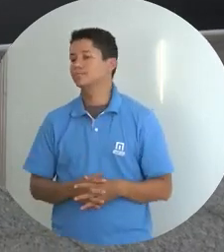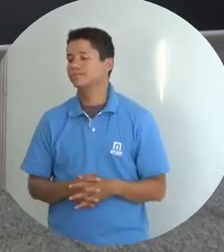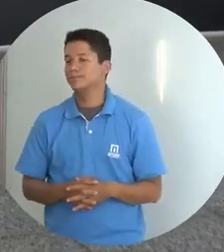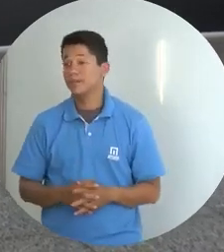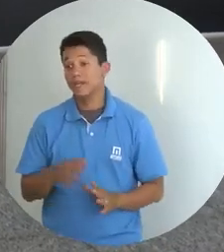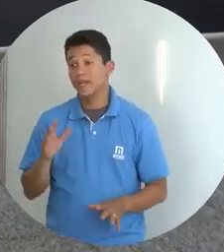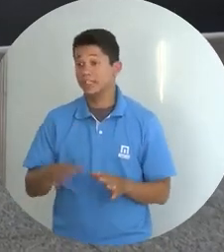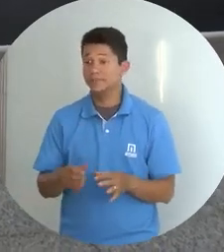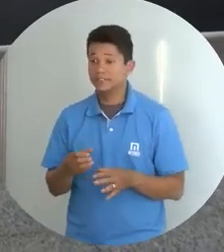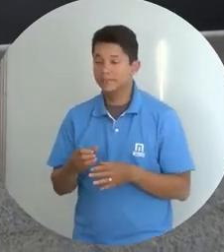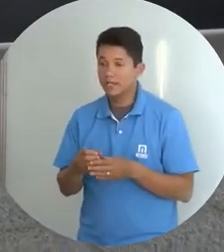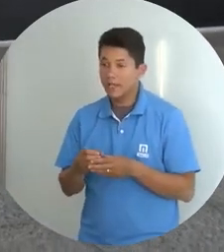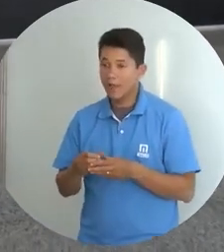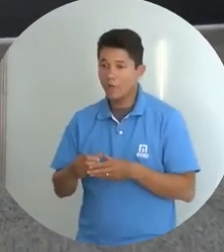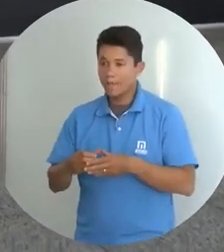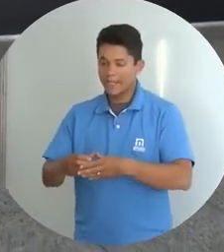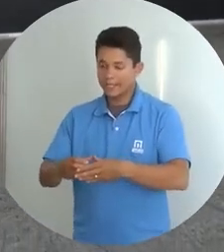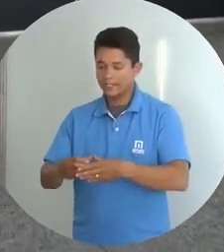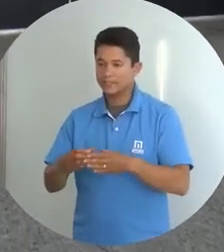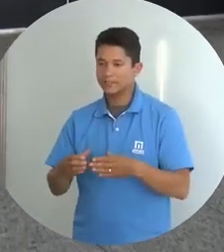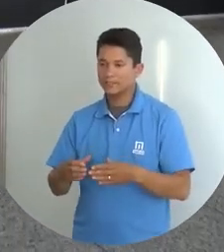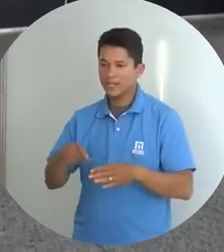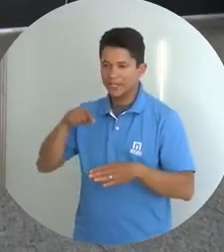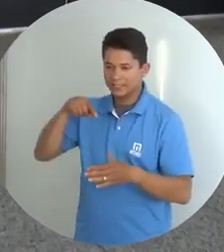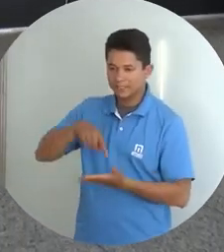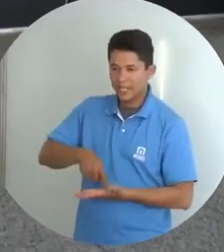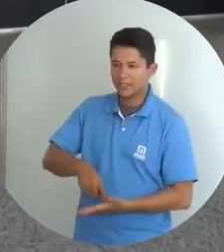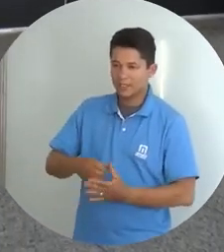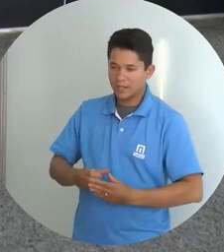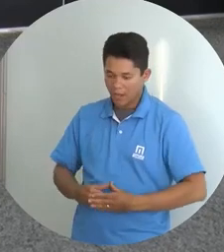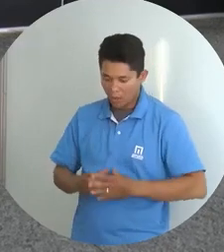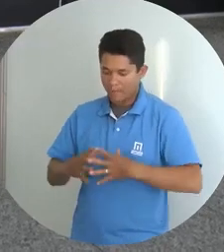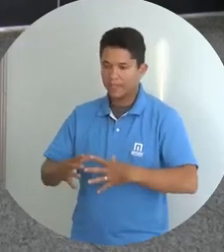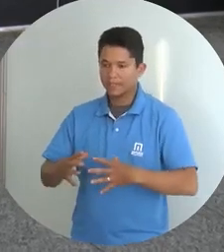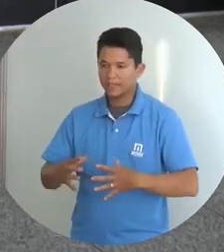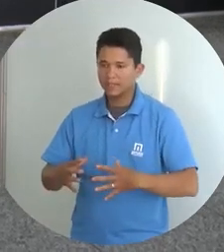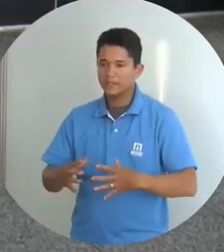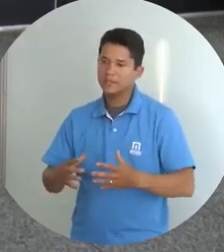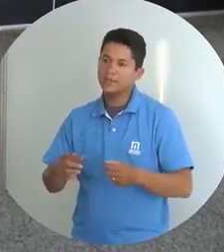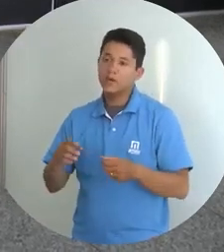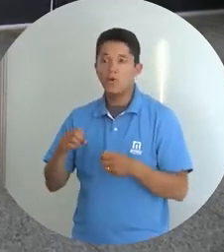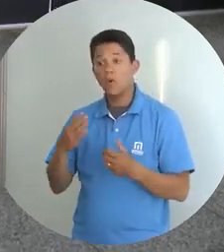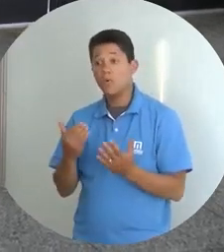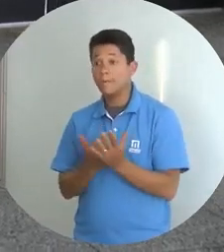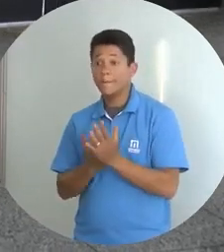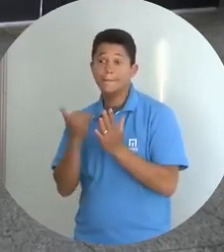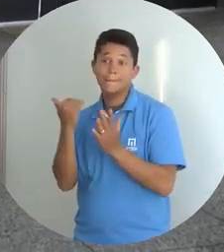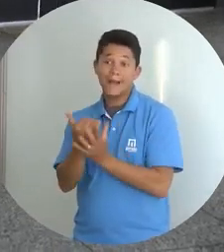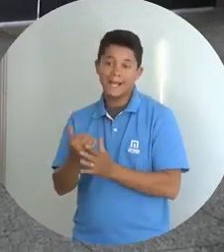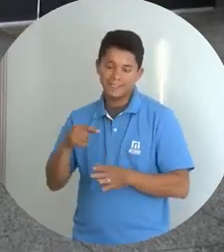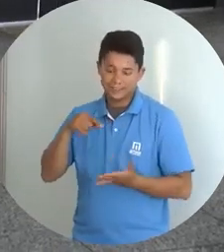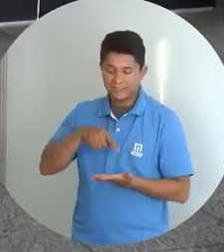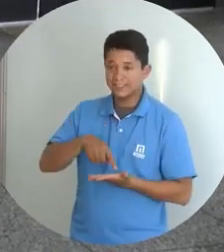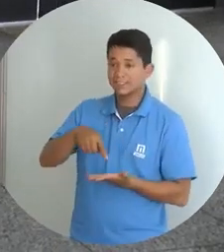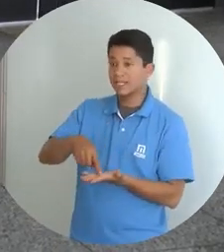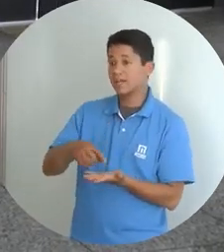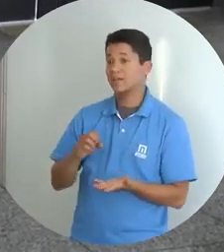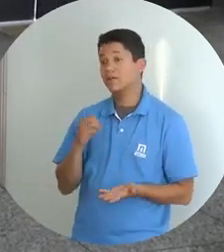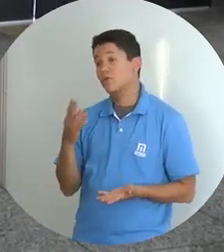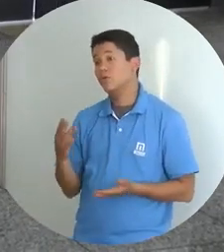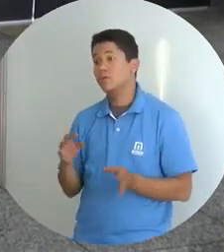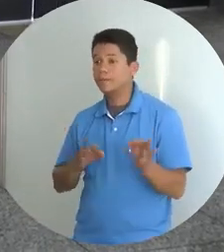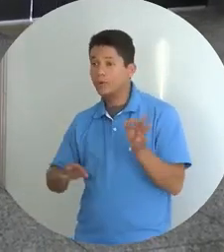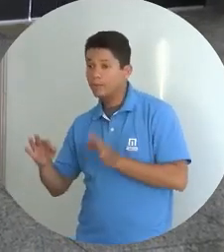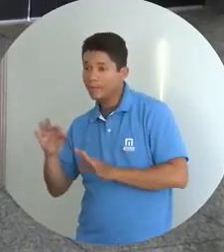comprimento das estacas ou adicionar mais estacas para que isso funcione. Ou se projeta a estaca para trabalhar só a tração, então